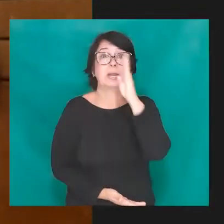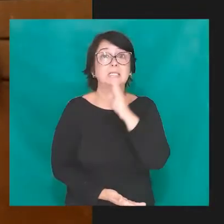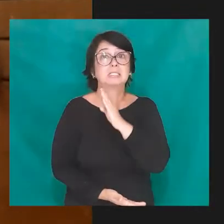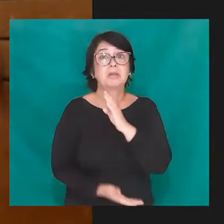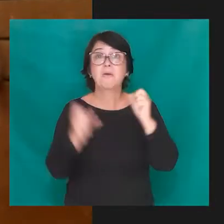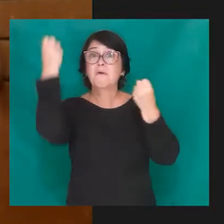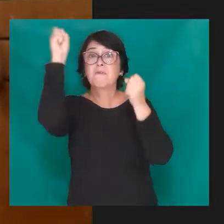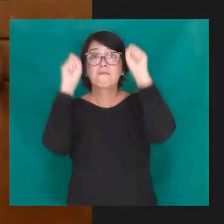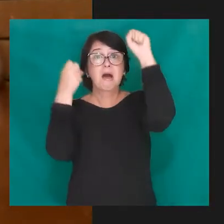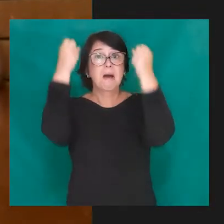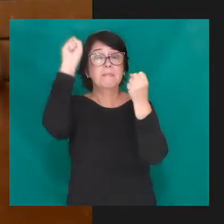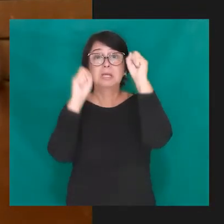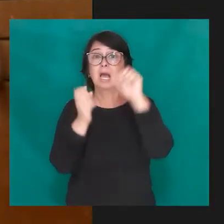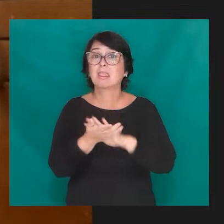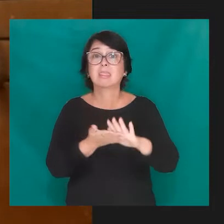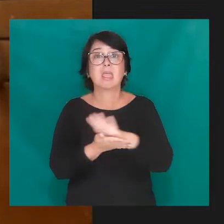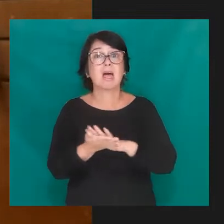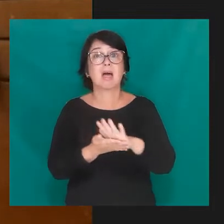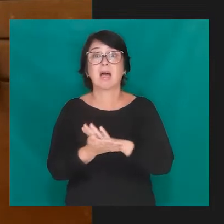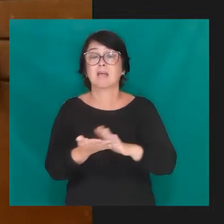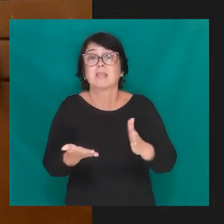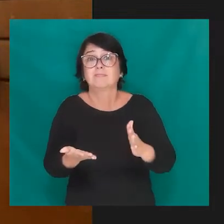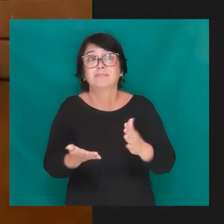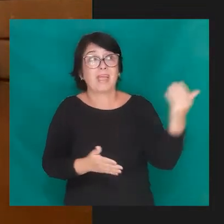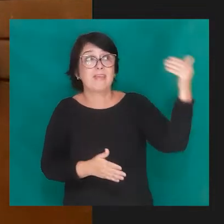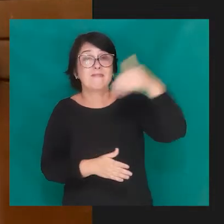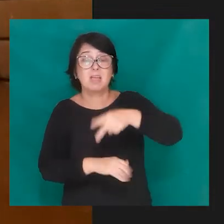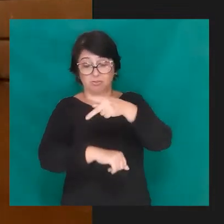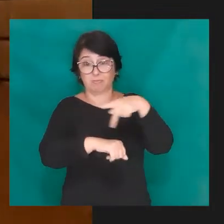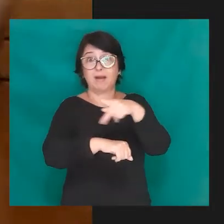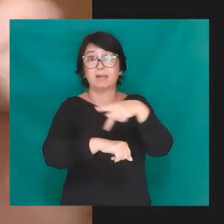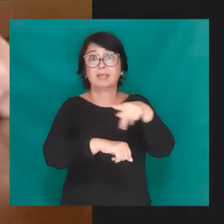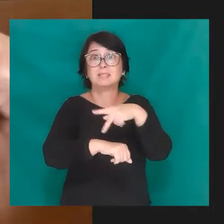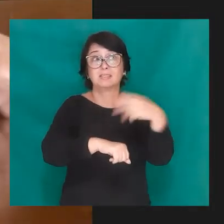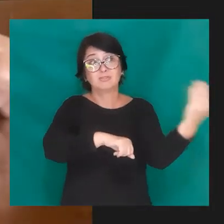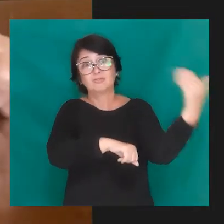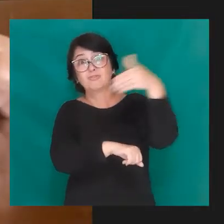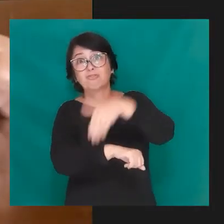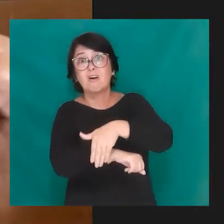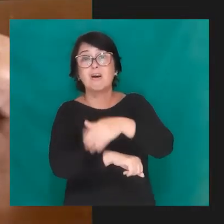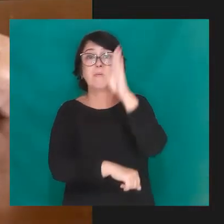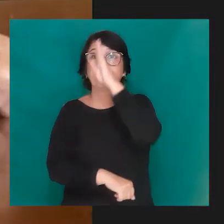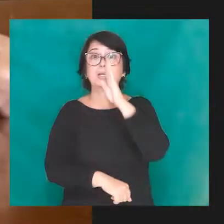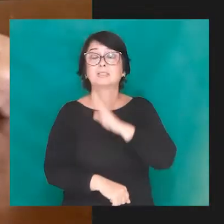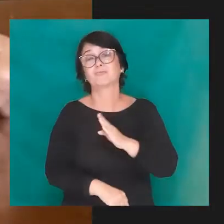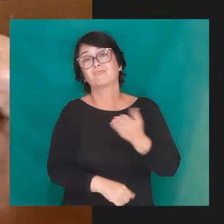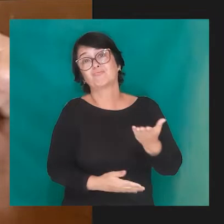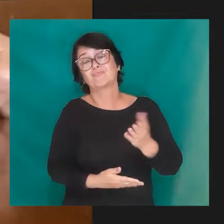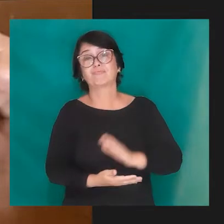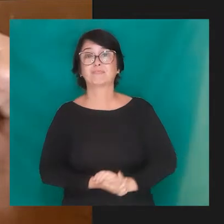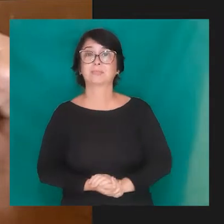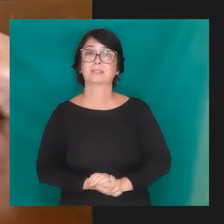Né? E isso coincidiu com a entrada do instrumento importado, não só do instrumento, de produtos importados no Brasil, com